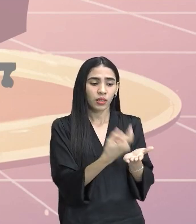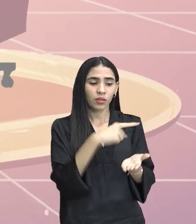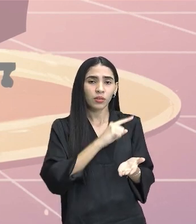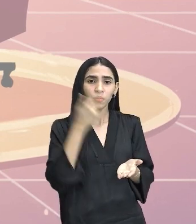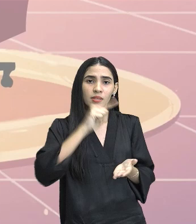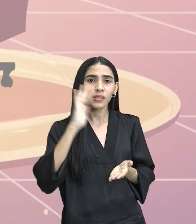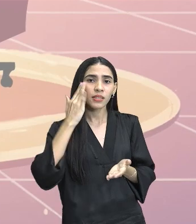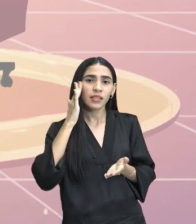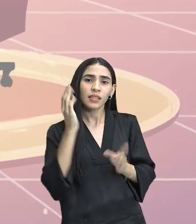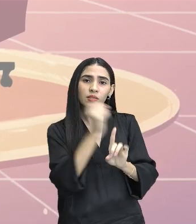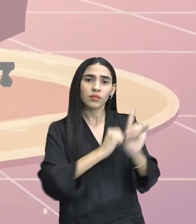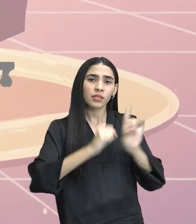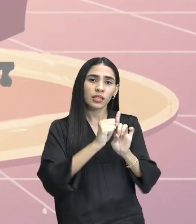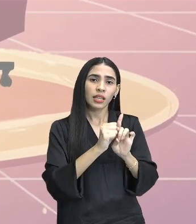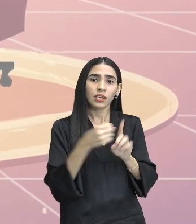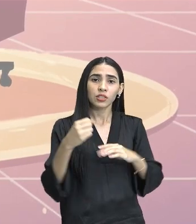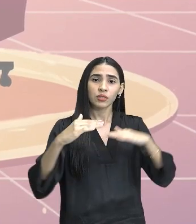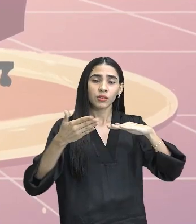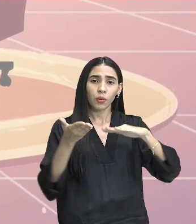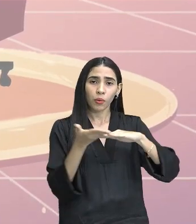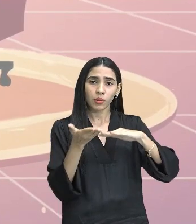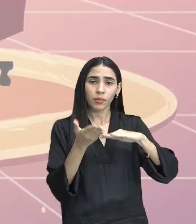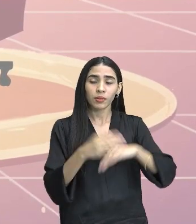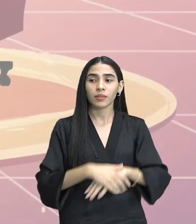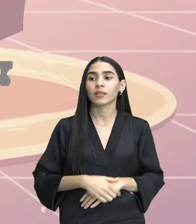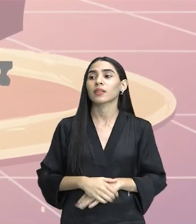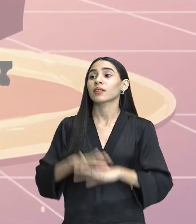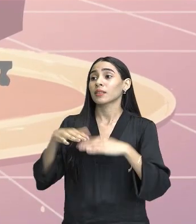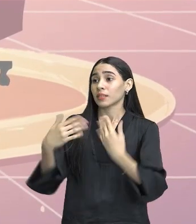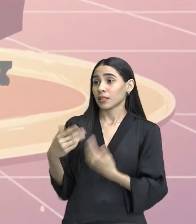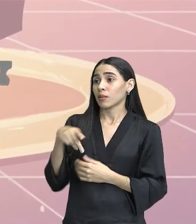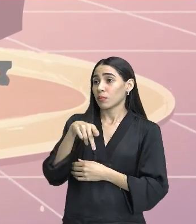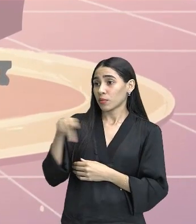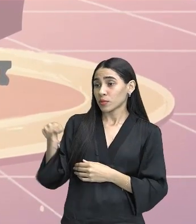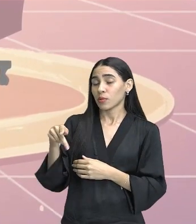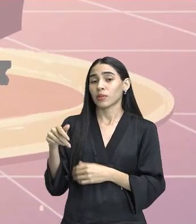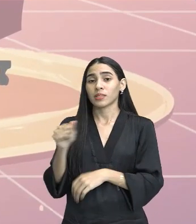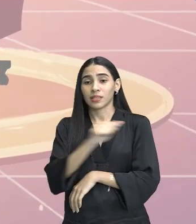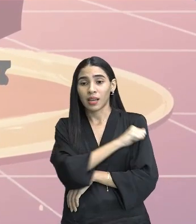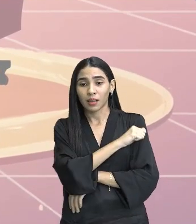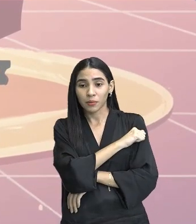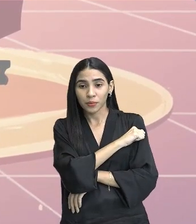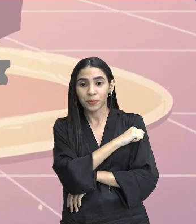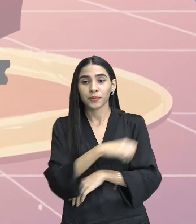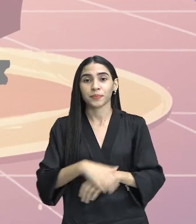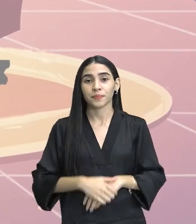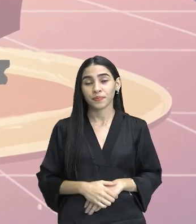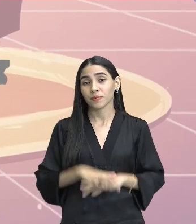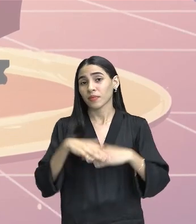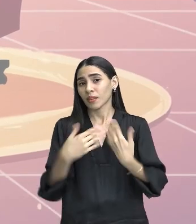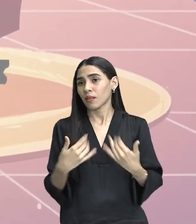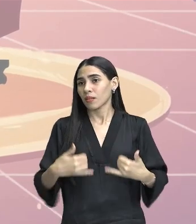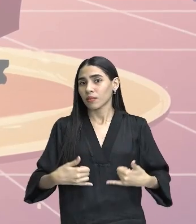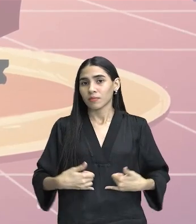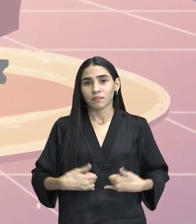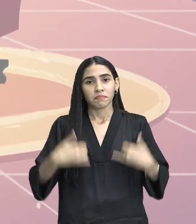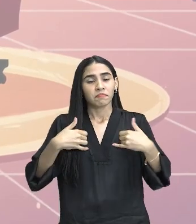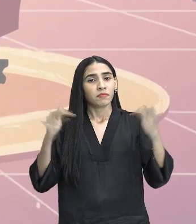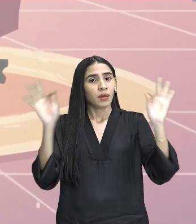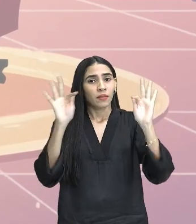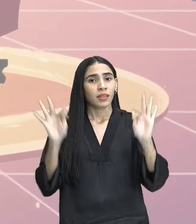entendimento da nossa sociedade contemporânea? Estudantes, professores e professoras, fico muito grato por